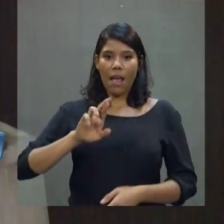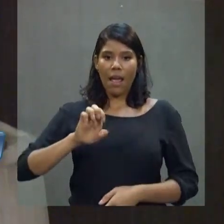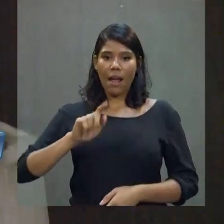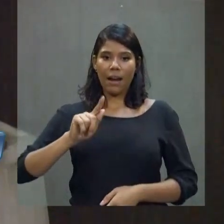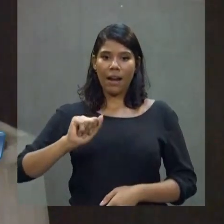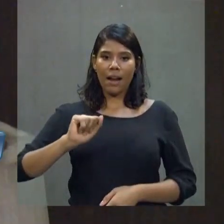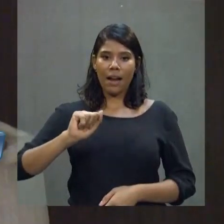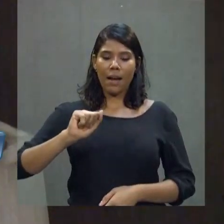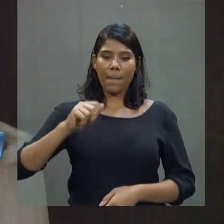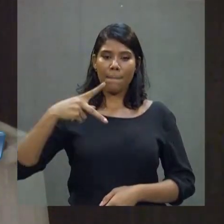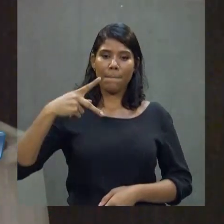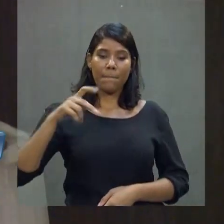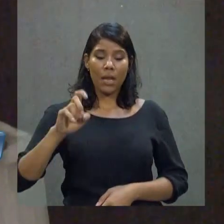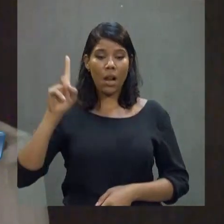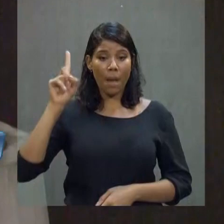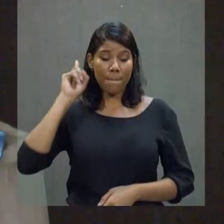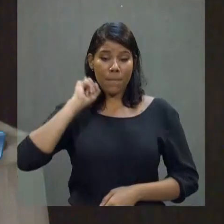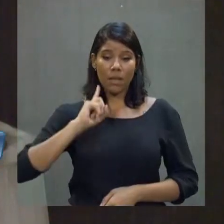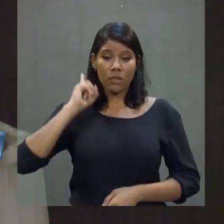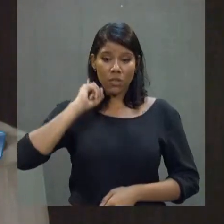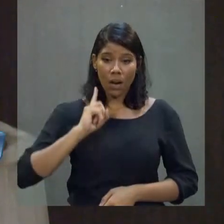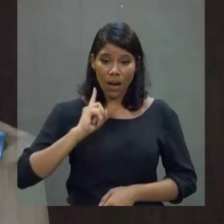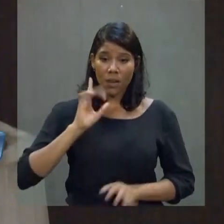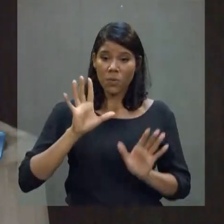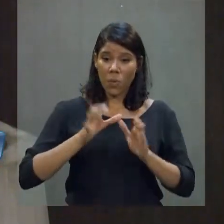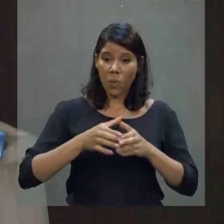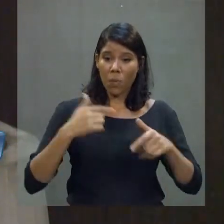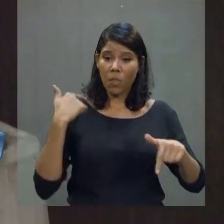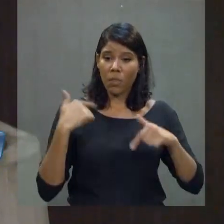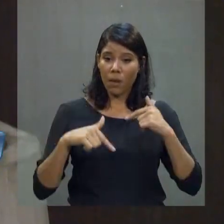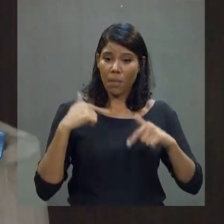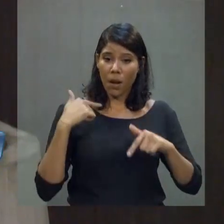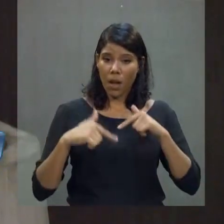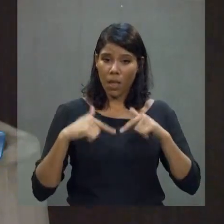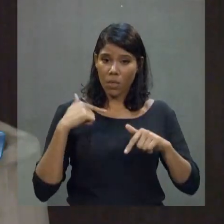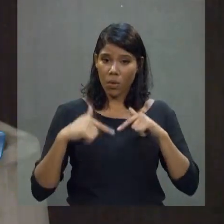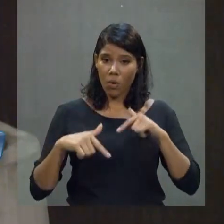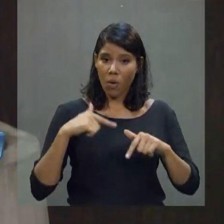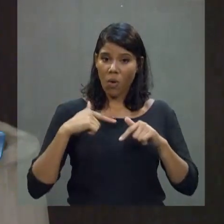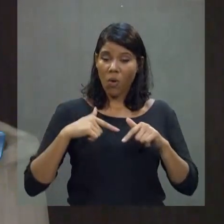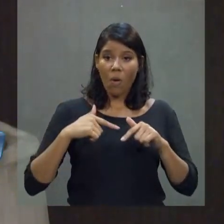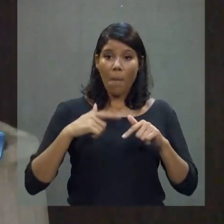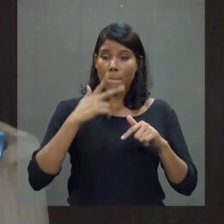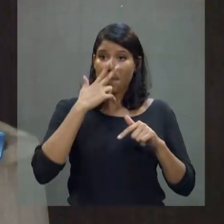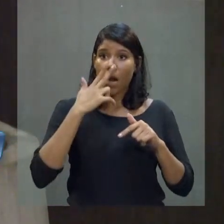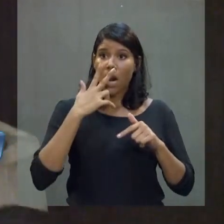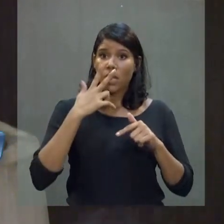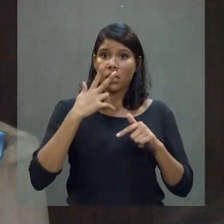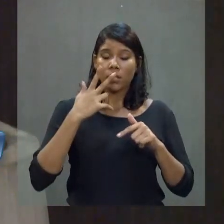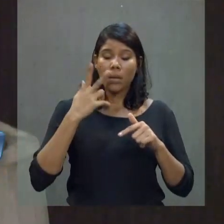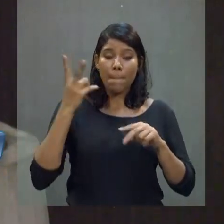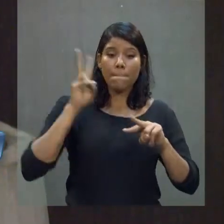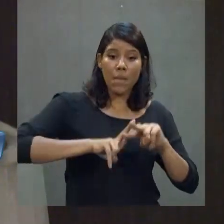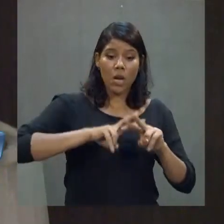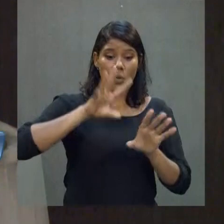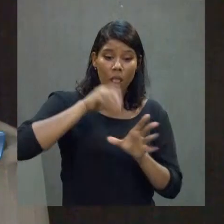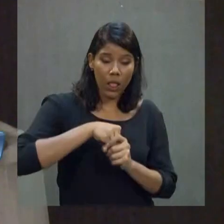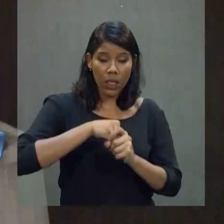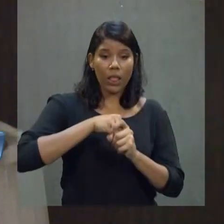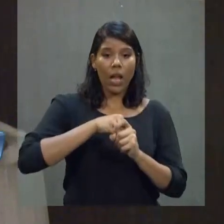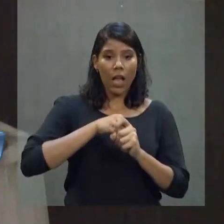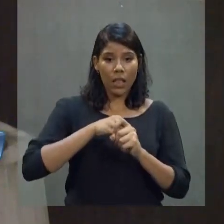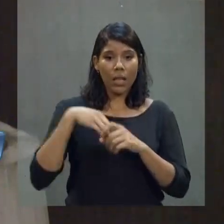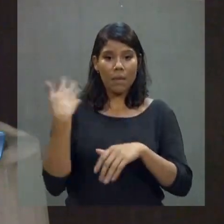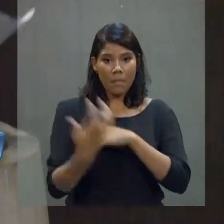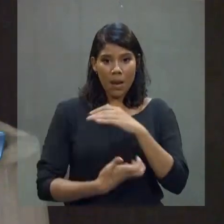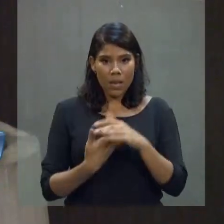Minas Gerais, perdão. Os trabalhadores foram libertados, olha só, os trabalhadores foram libertados após ingressarem